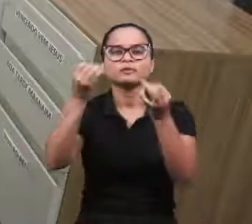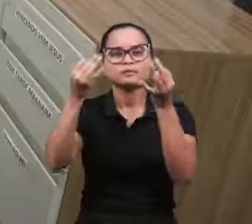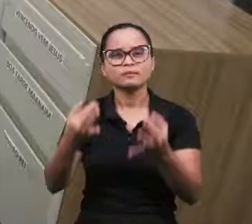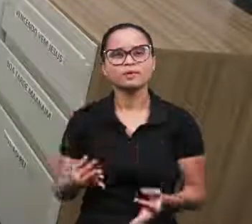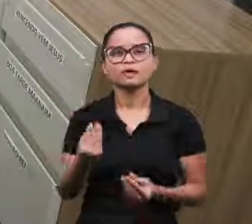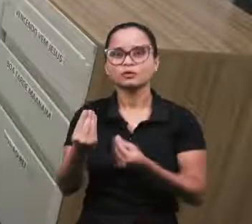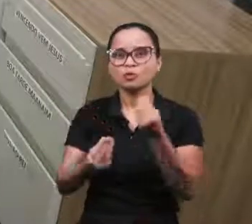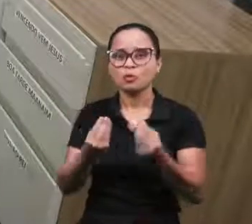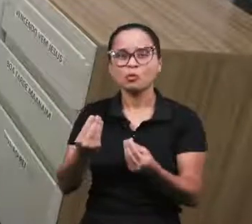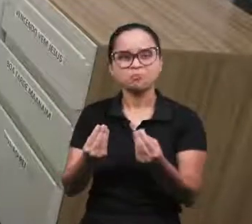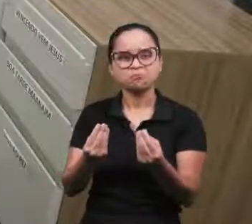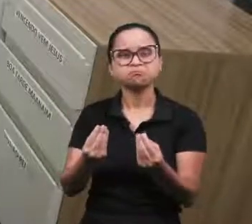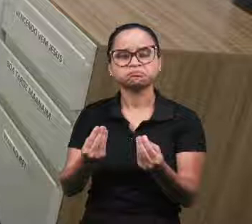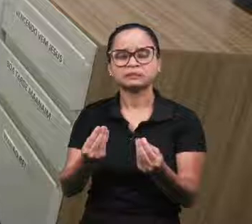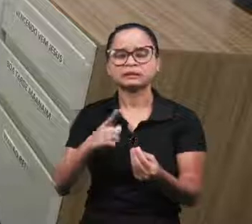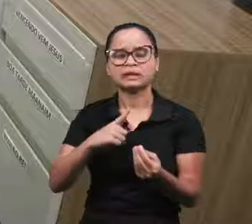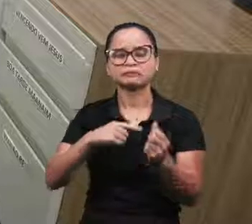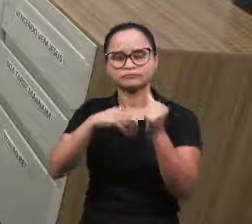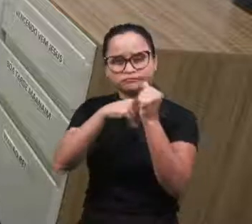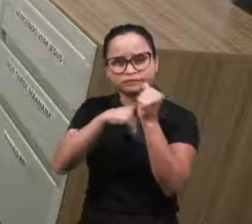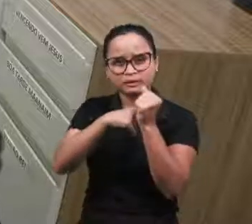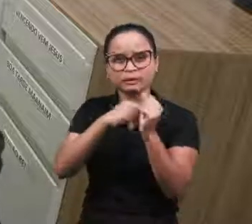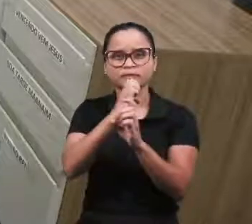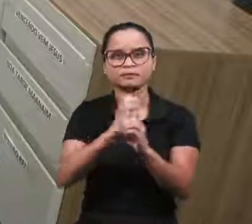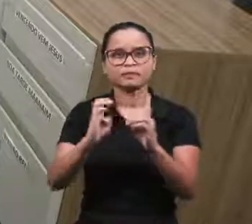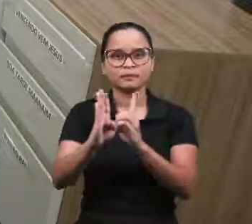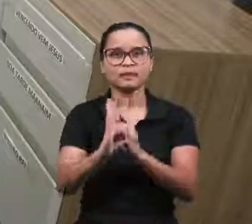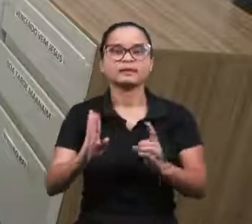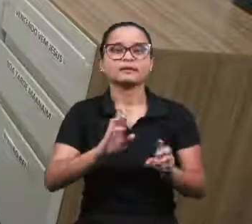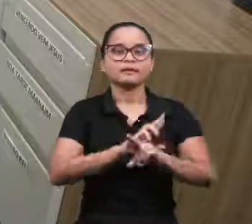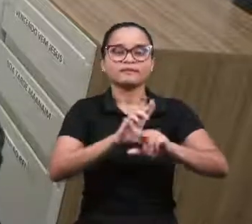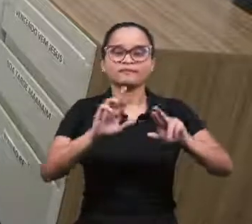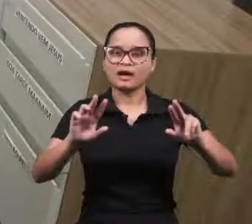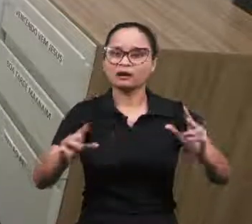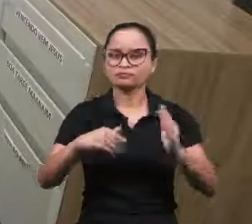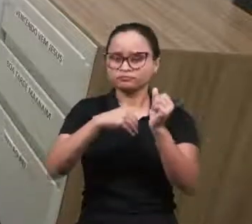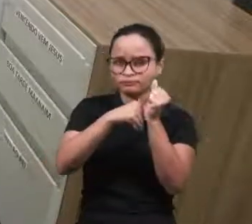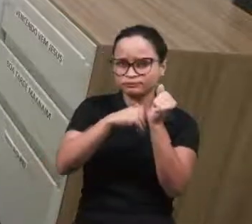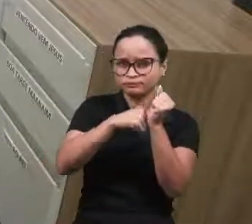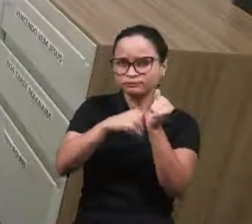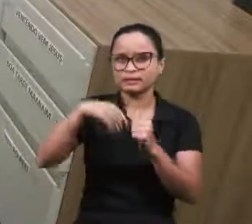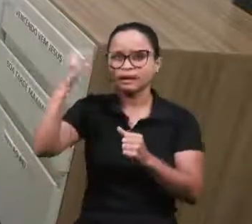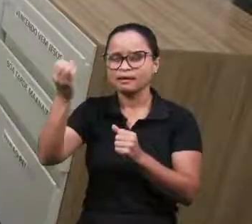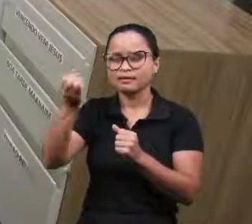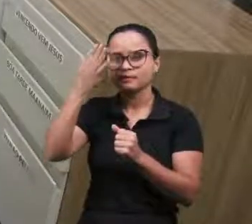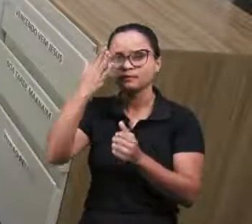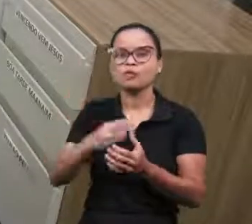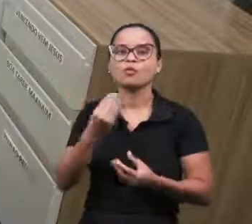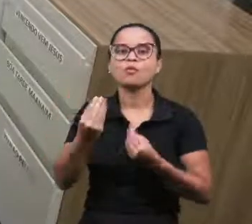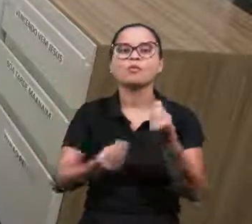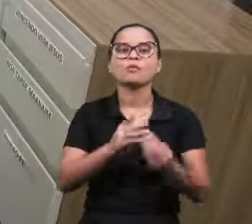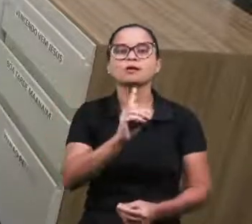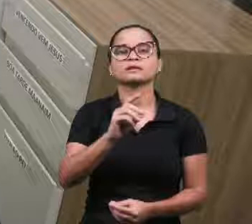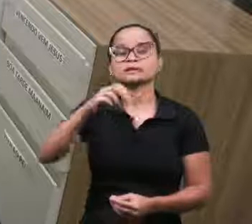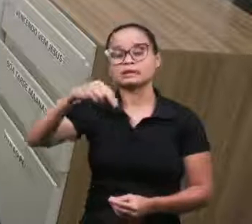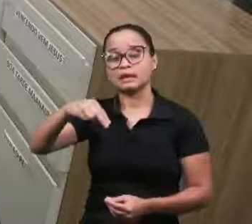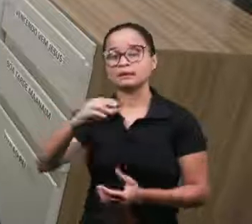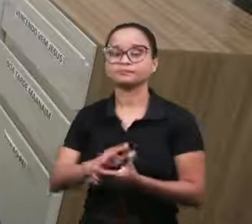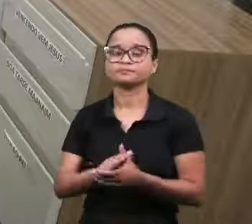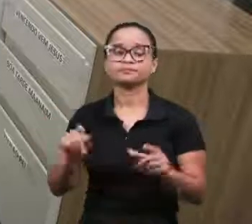o mistério. Tem muito mistério nessas revelações de Daniel, que o senhor fala muito,